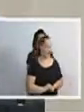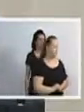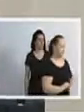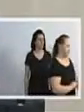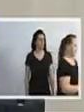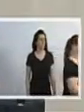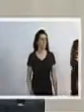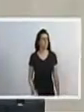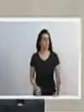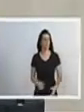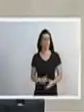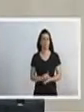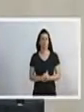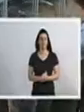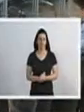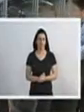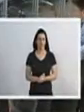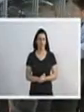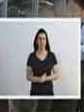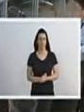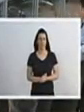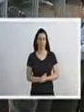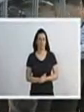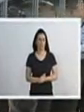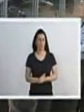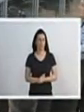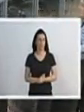Nenhum tema oculto, vereador Jefferson.